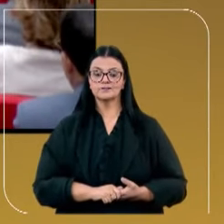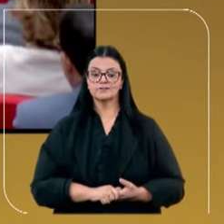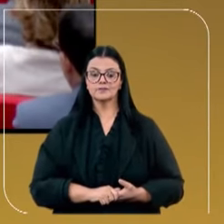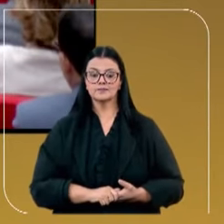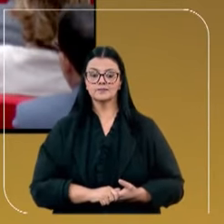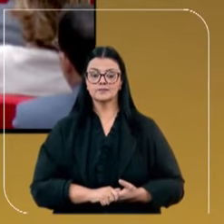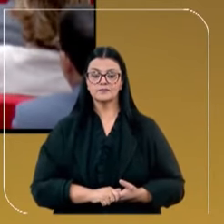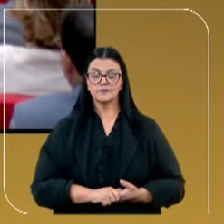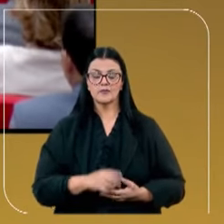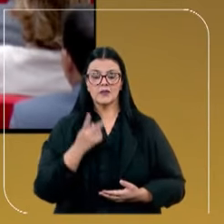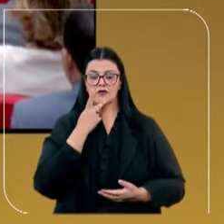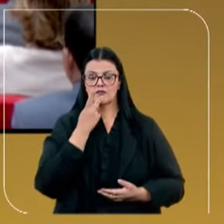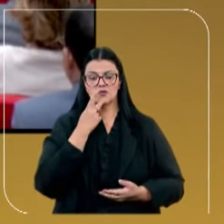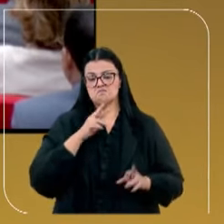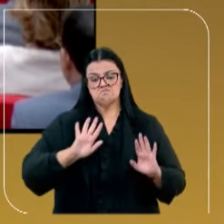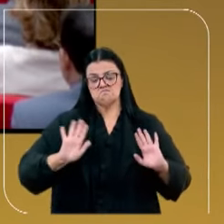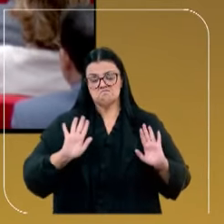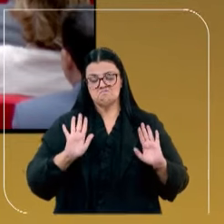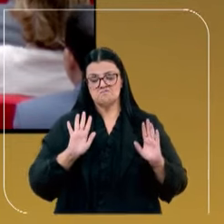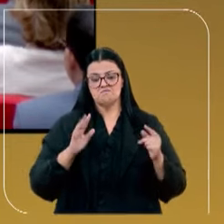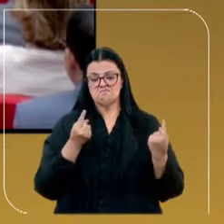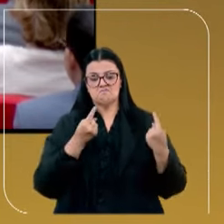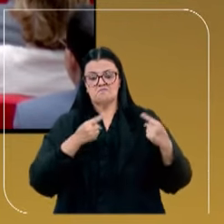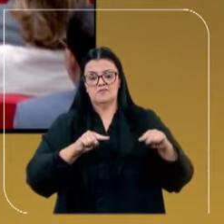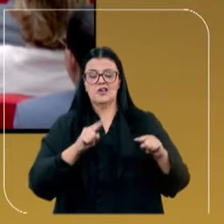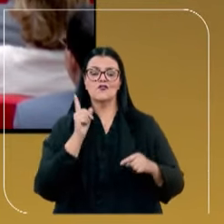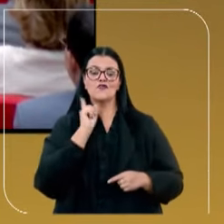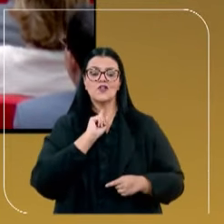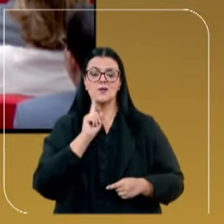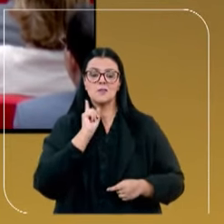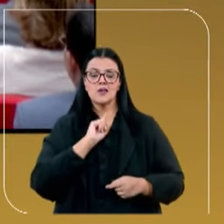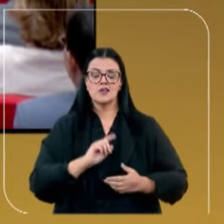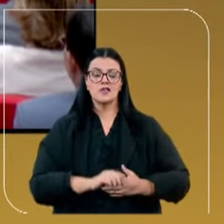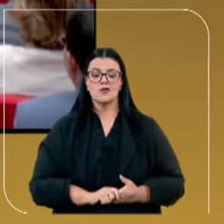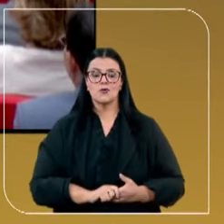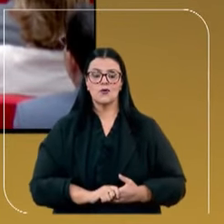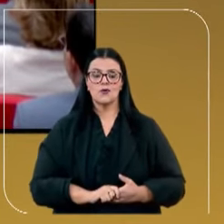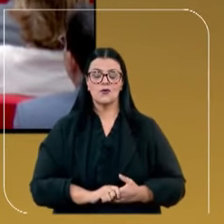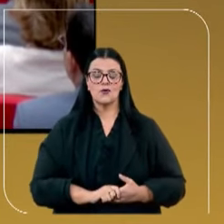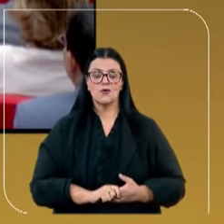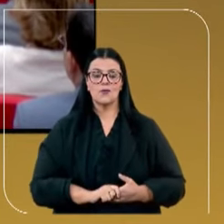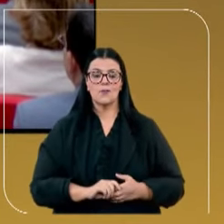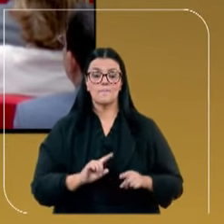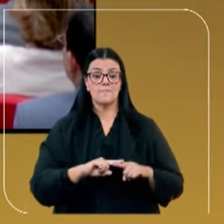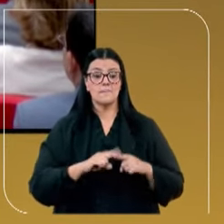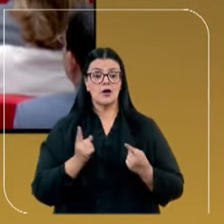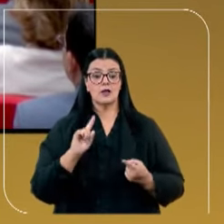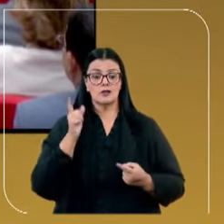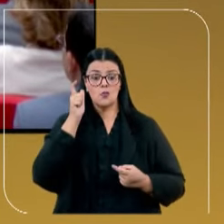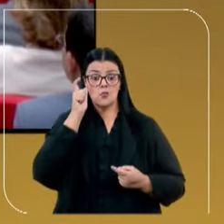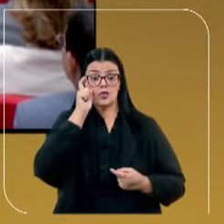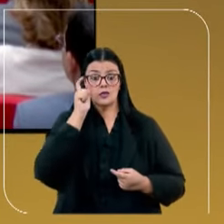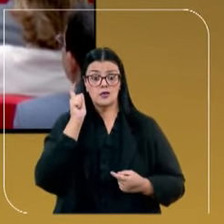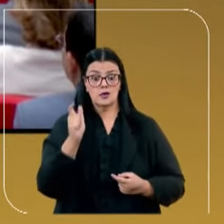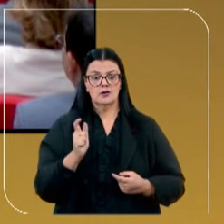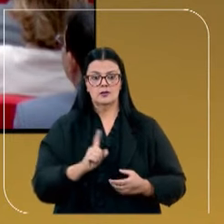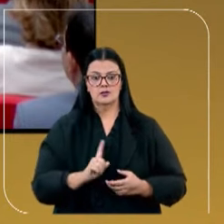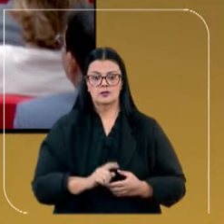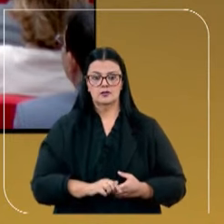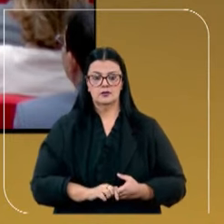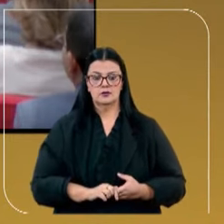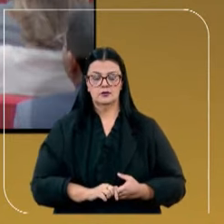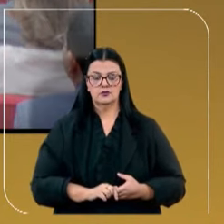Nada contra o Flamengo, porque Marcelo Navarro está presente, mas não é interessante. Não é